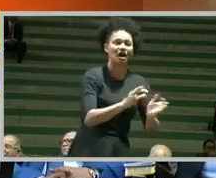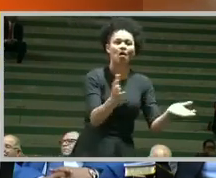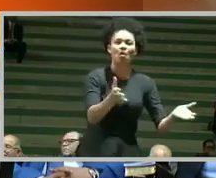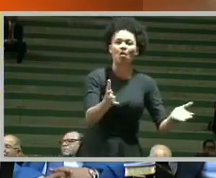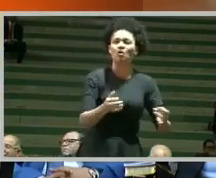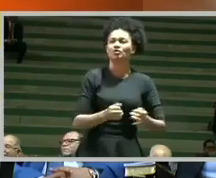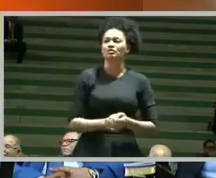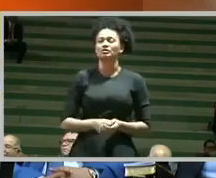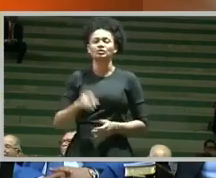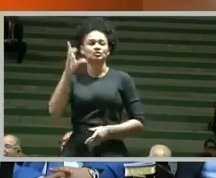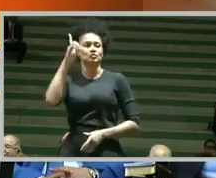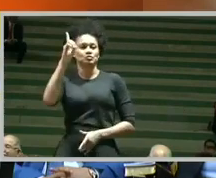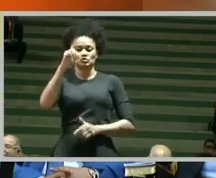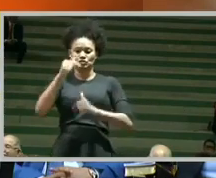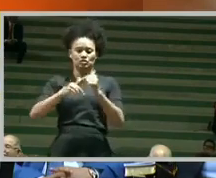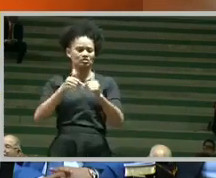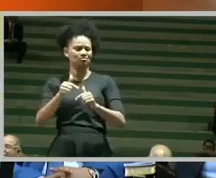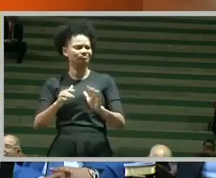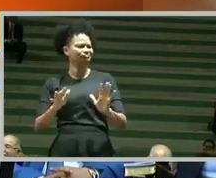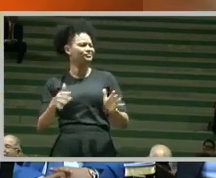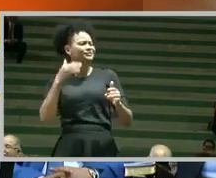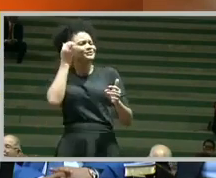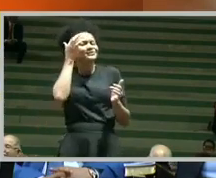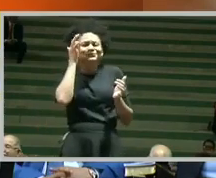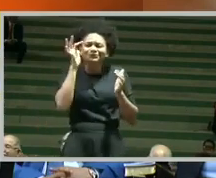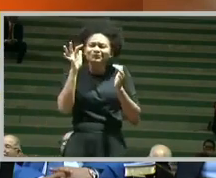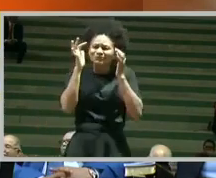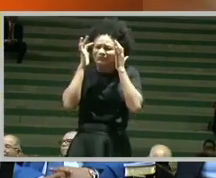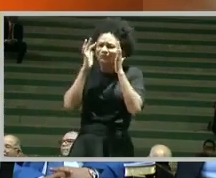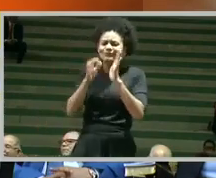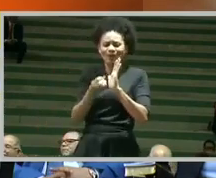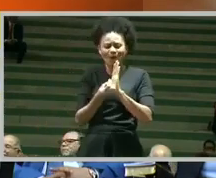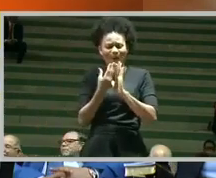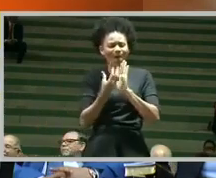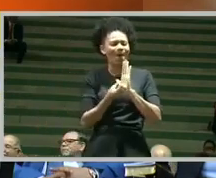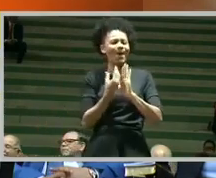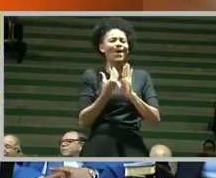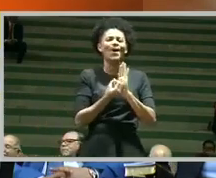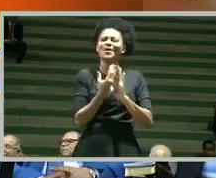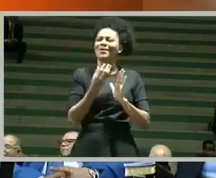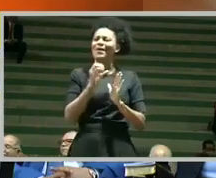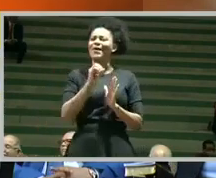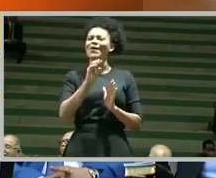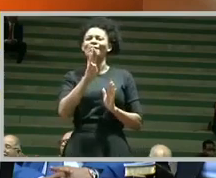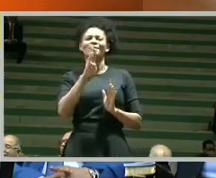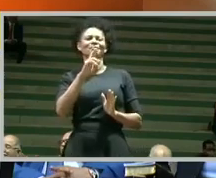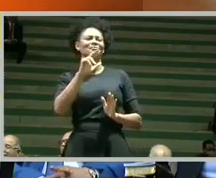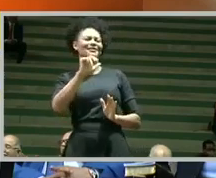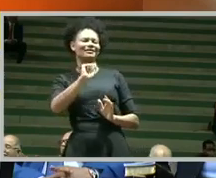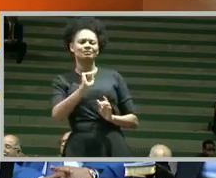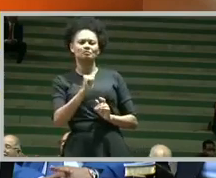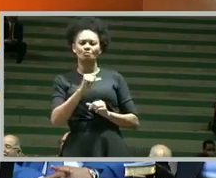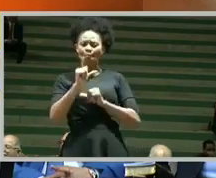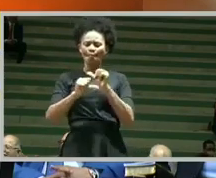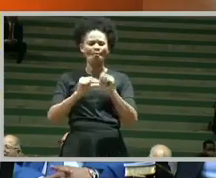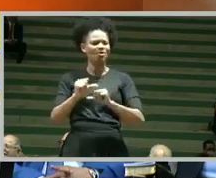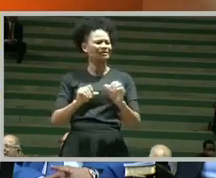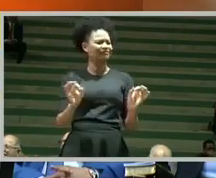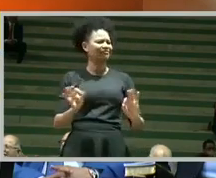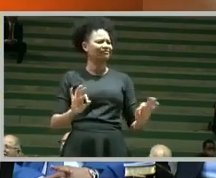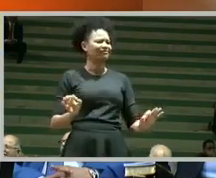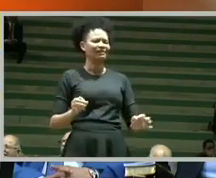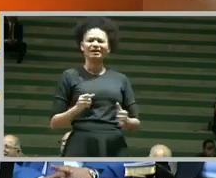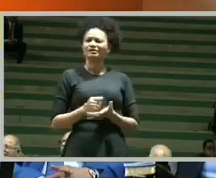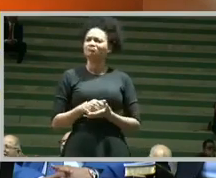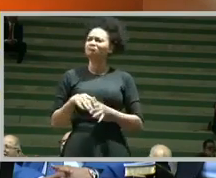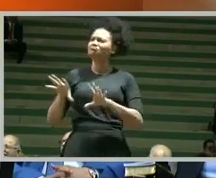agora, Deus está trabalhando. Eu não sei que obra é essa que não muda a pessoa, que não